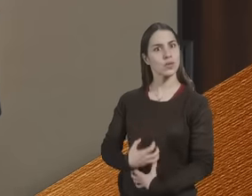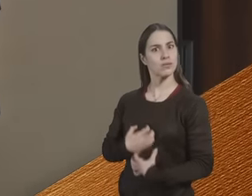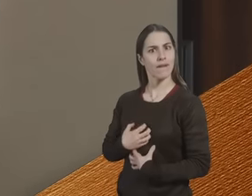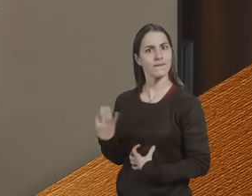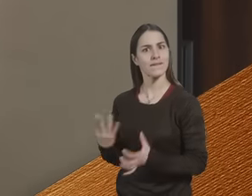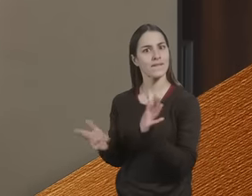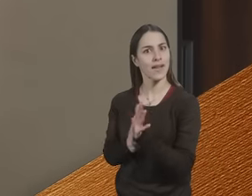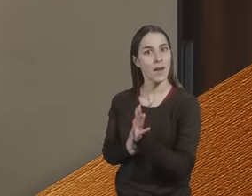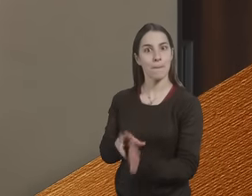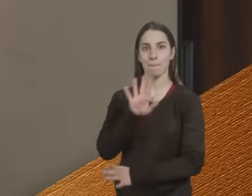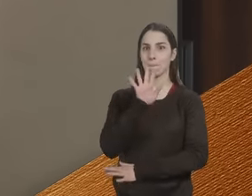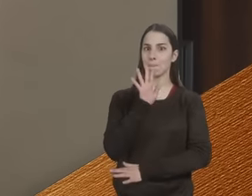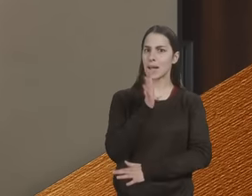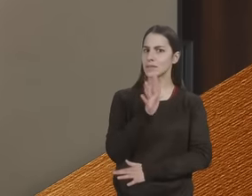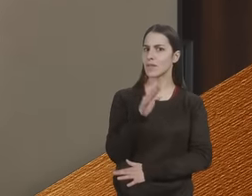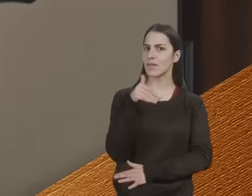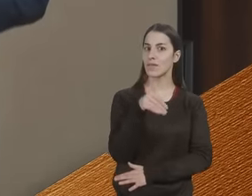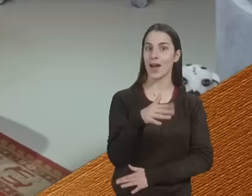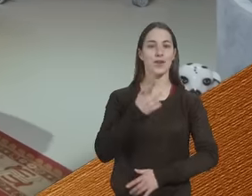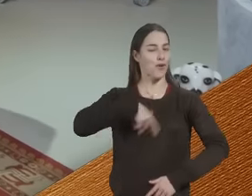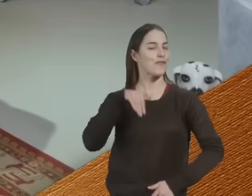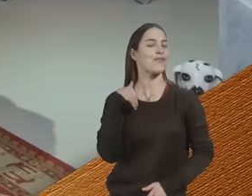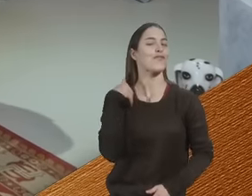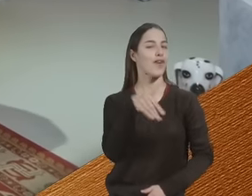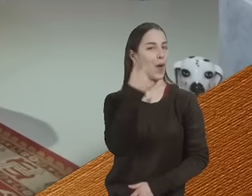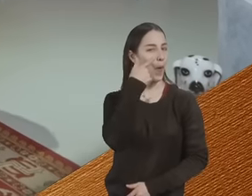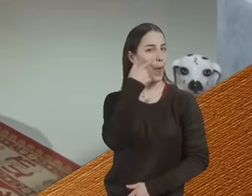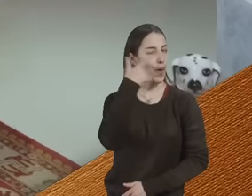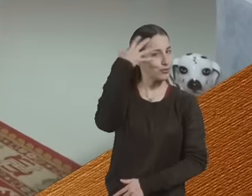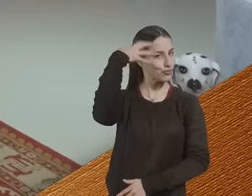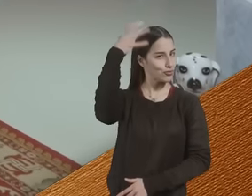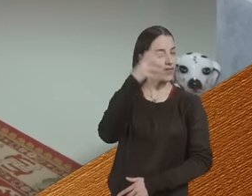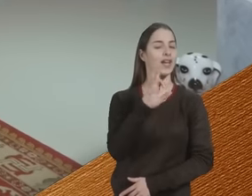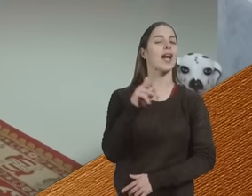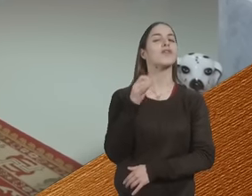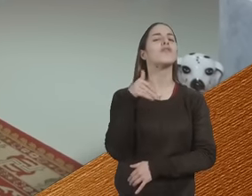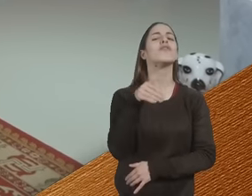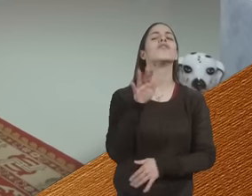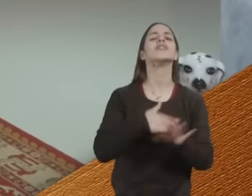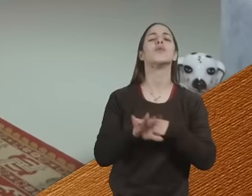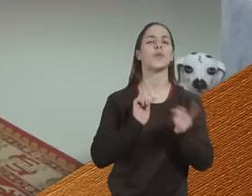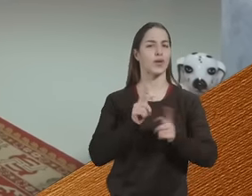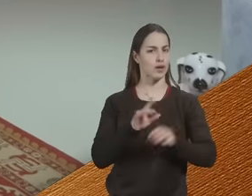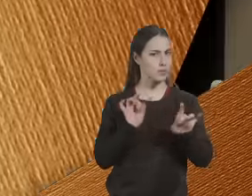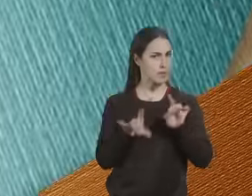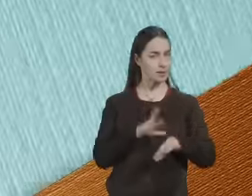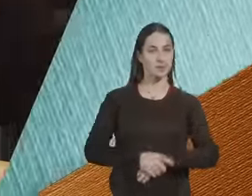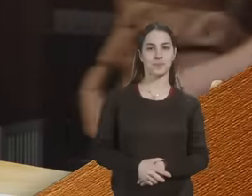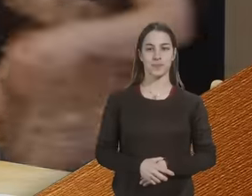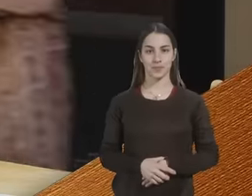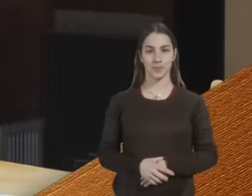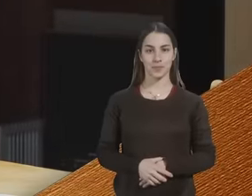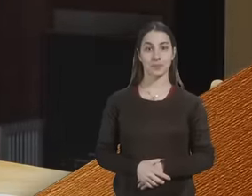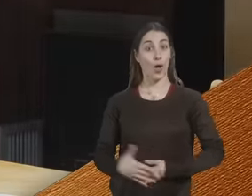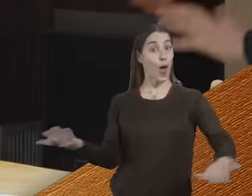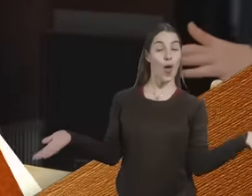senhora, e parece que vem é ali melhor irmos ter com o nosso chefe Ricardo. Vamos ter com o chefe Ricardo ver o que é que ele está a fazer. Vamos, sim, senhora, ver o que é que está aqui a passar. Ora,